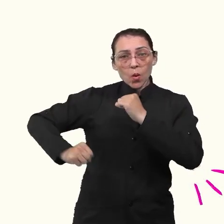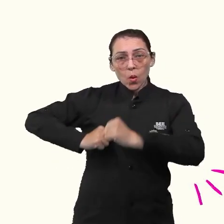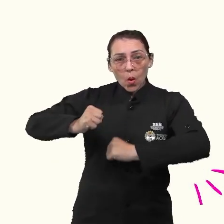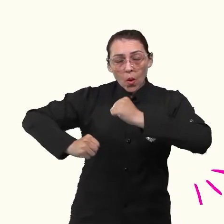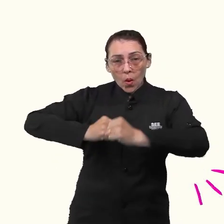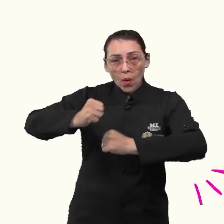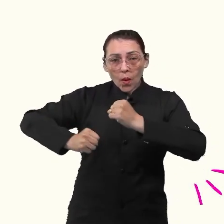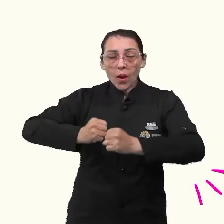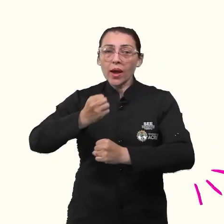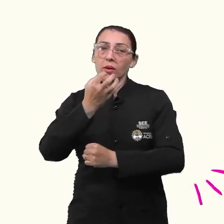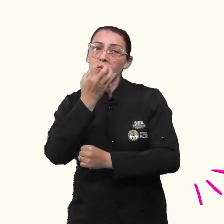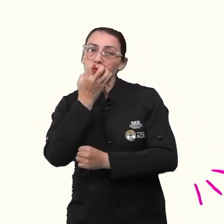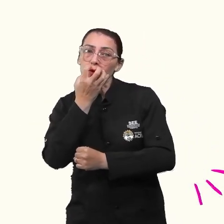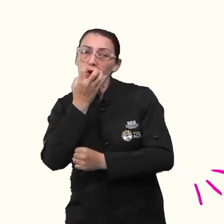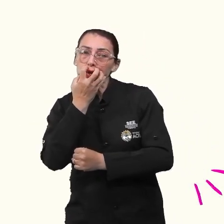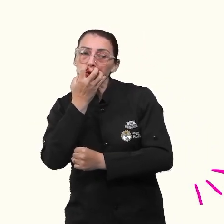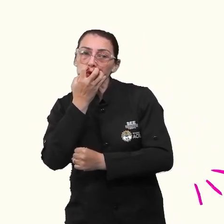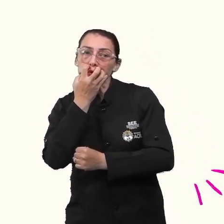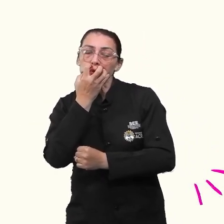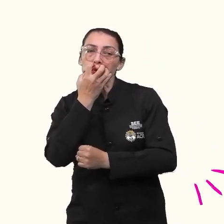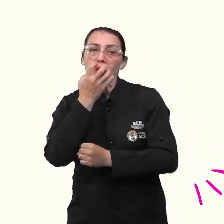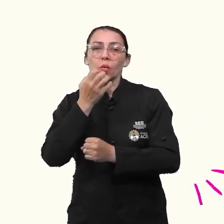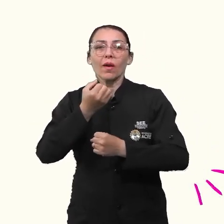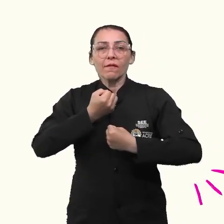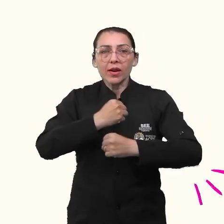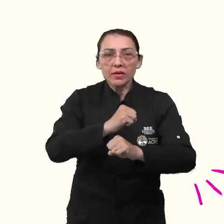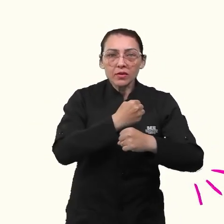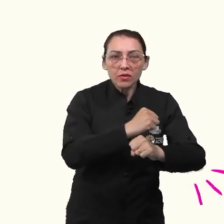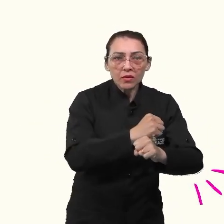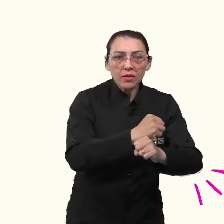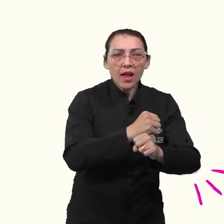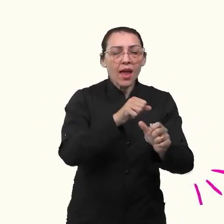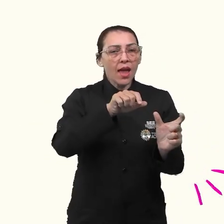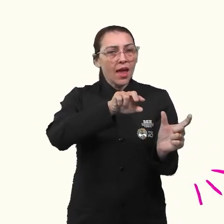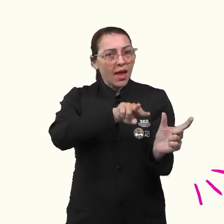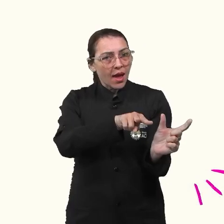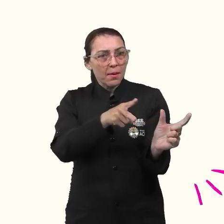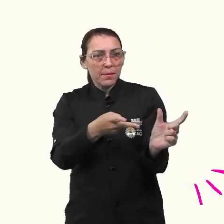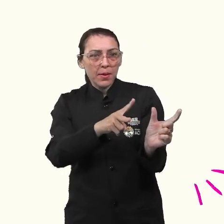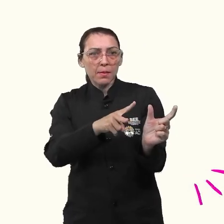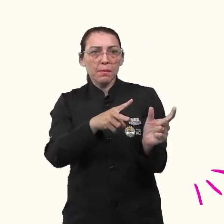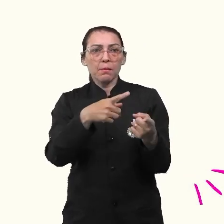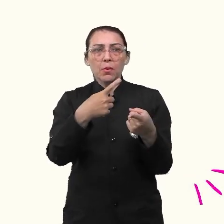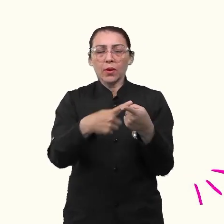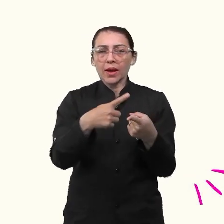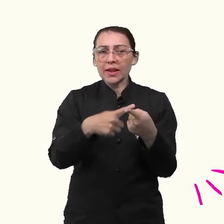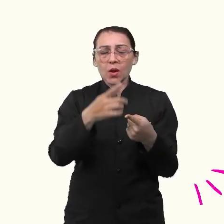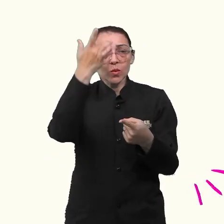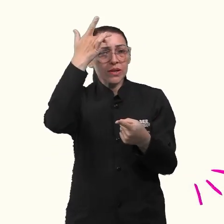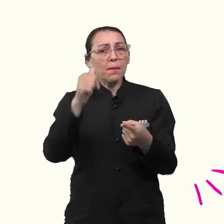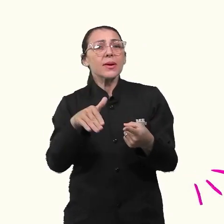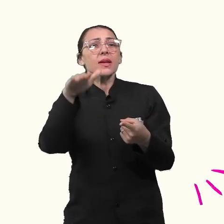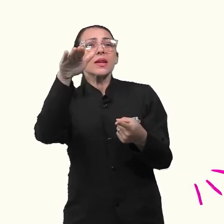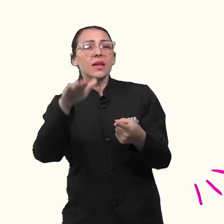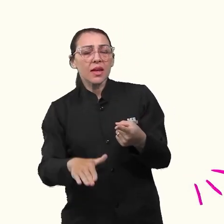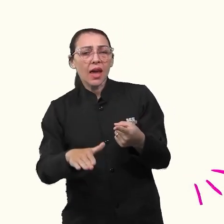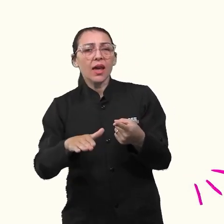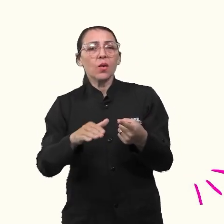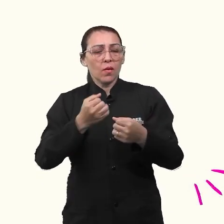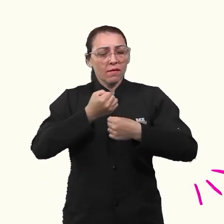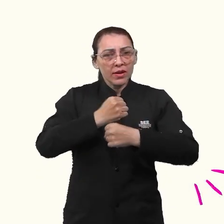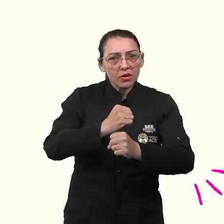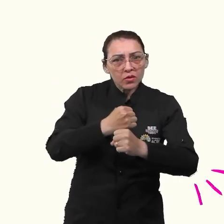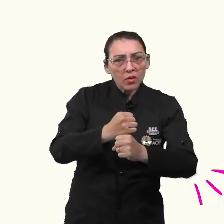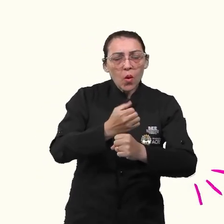correndo atrás do cachorro com uma vassoura, é ambígua, pois não se sabe quem está com a